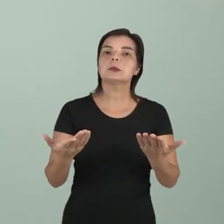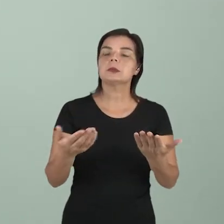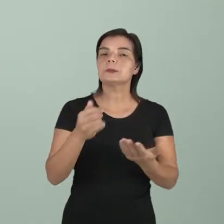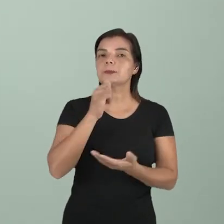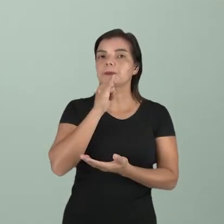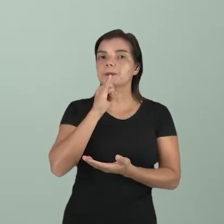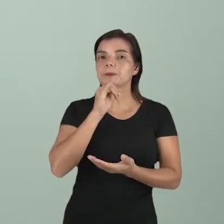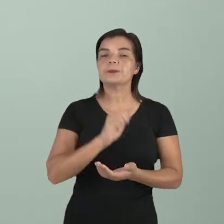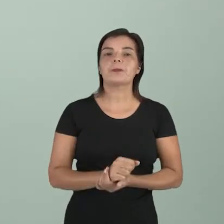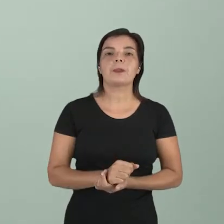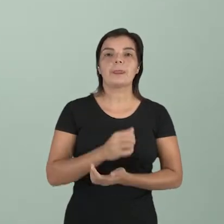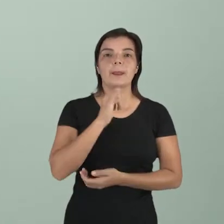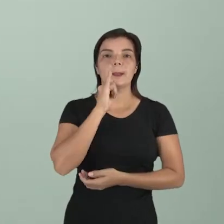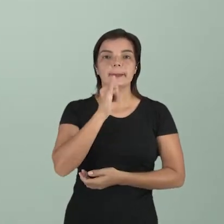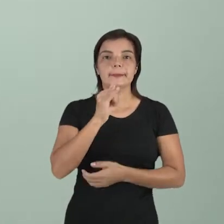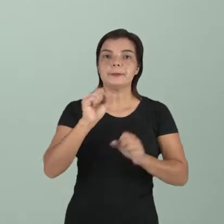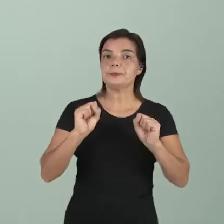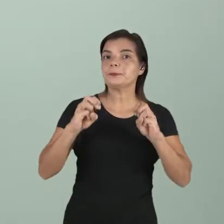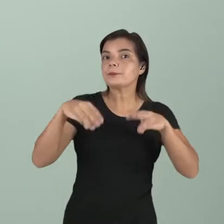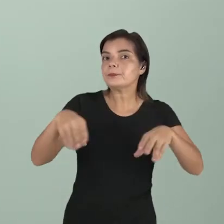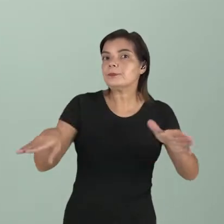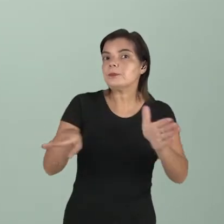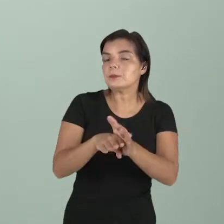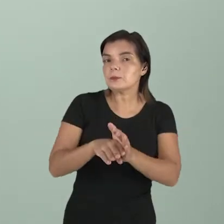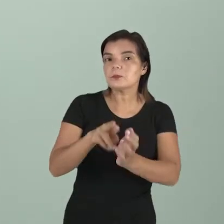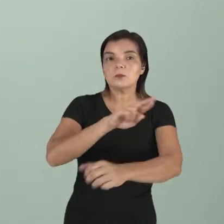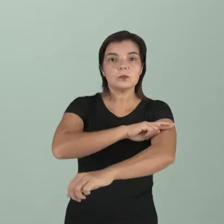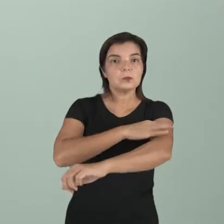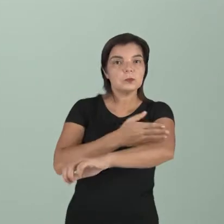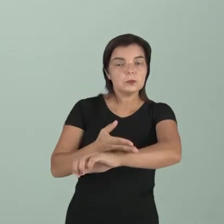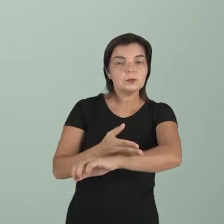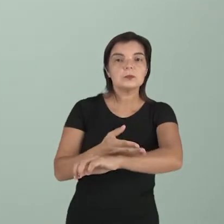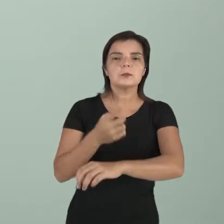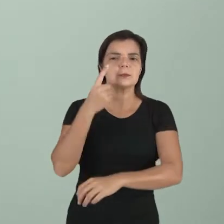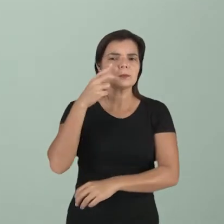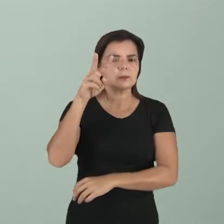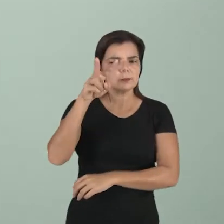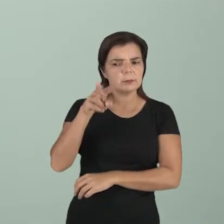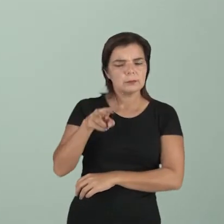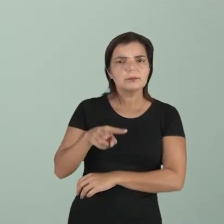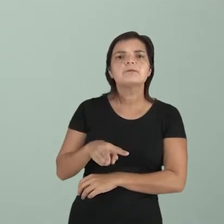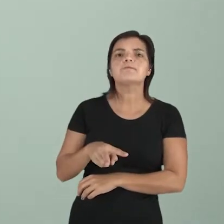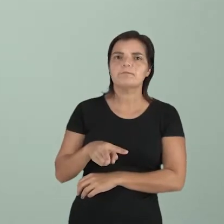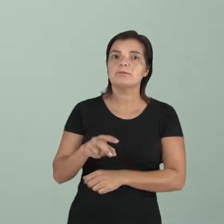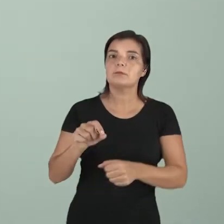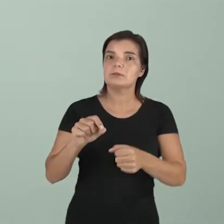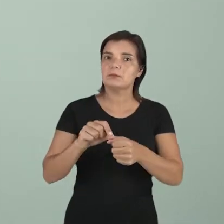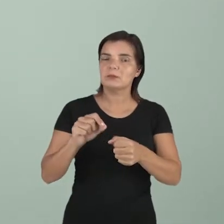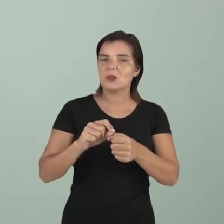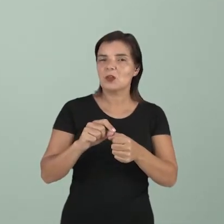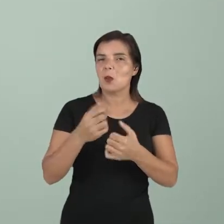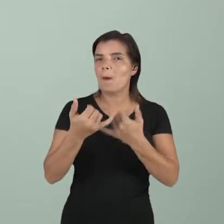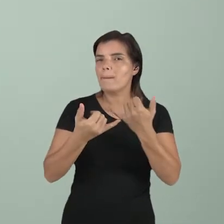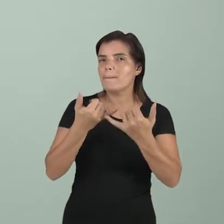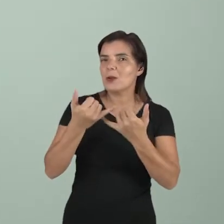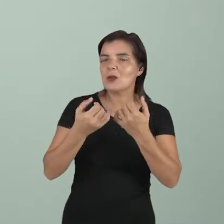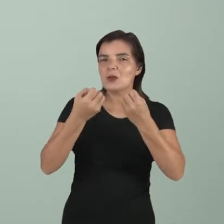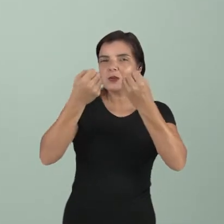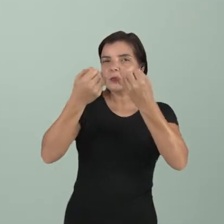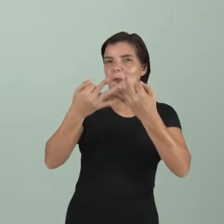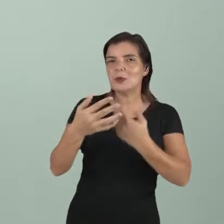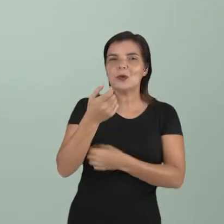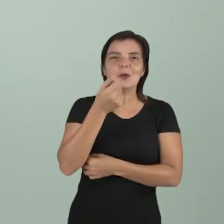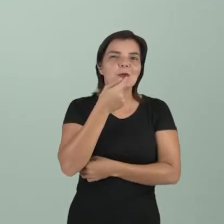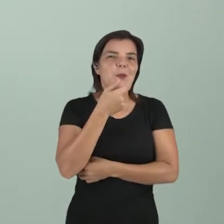dizer, ditados, que é conhecido de alguns municípios. Por exemplo, chega alguém na capital